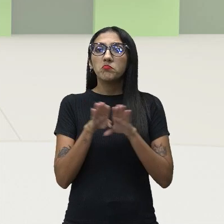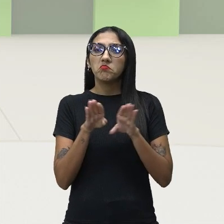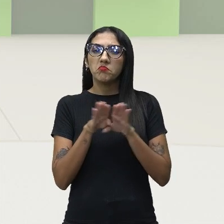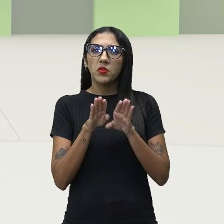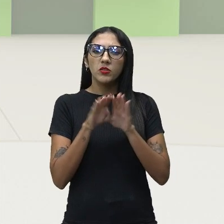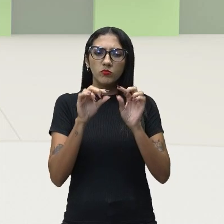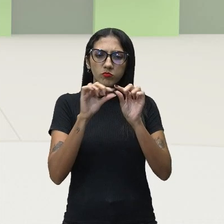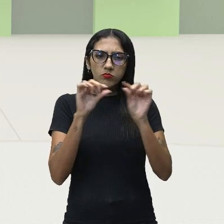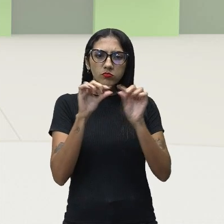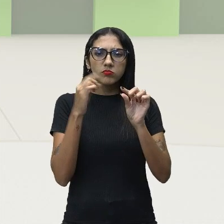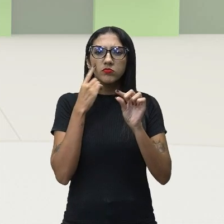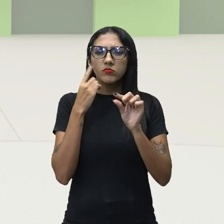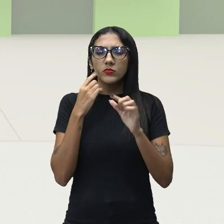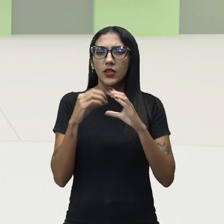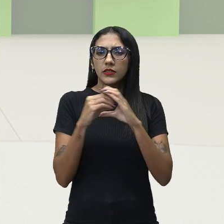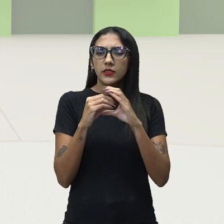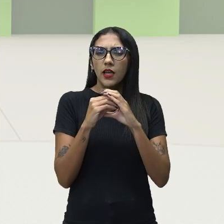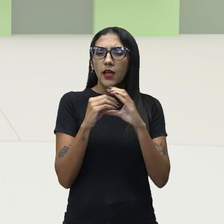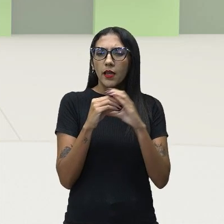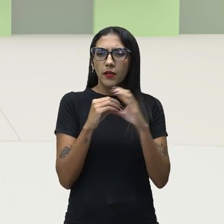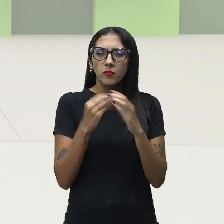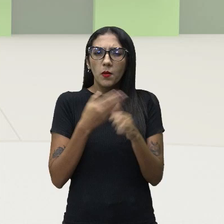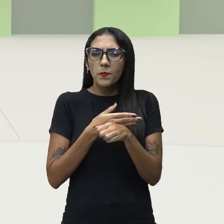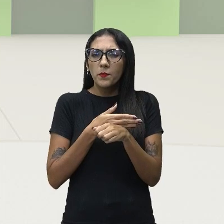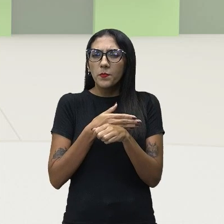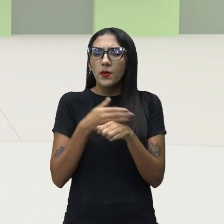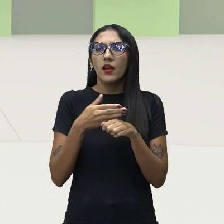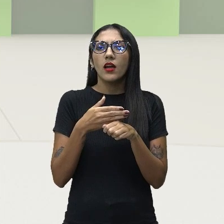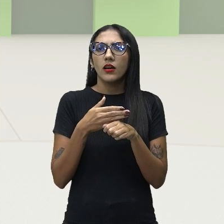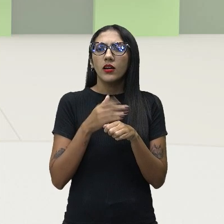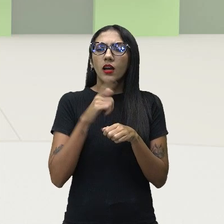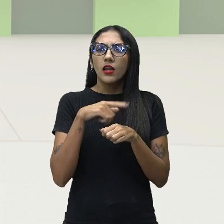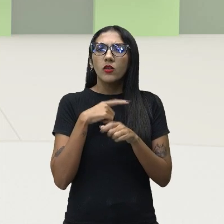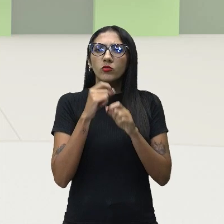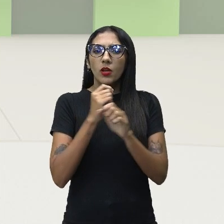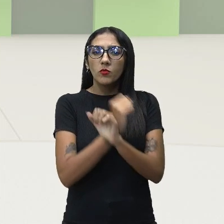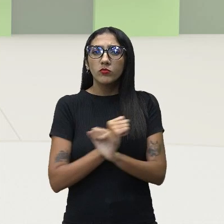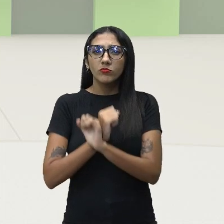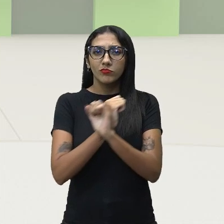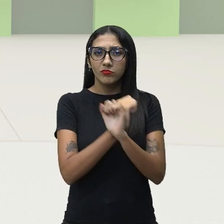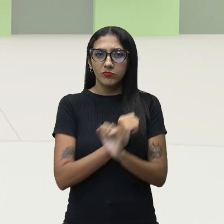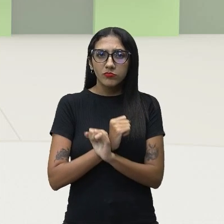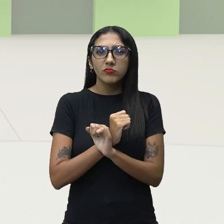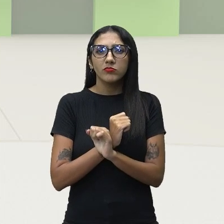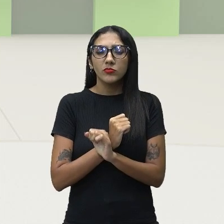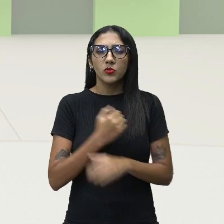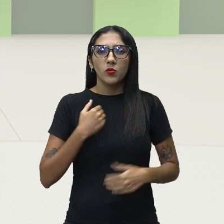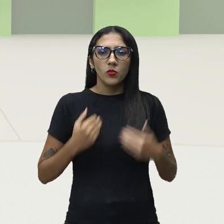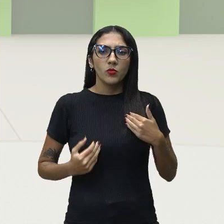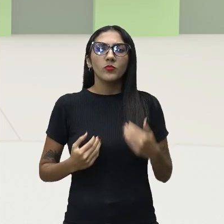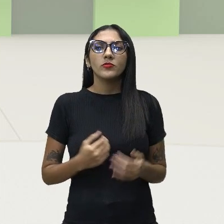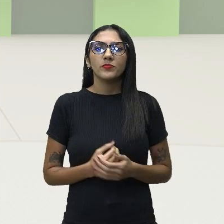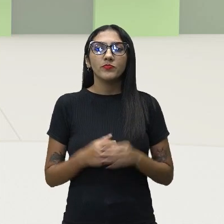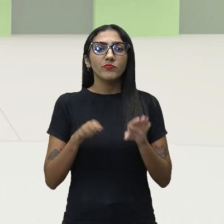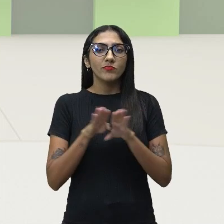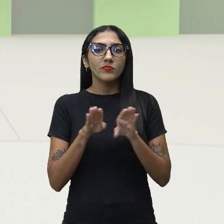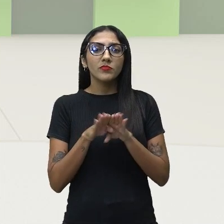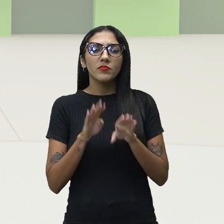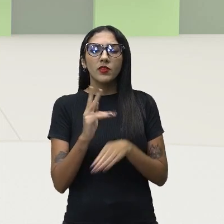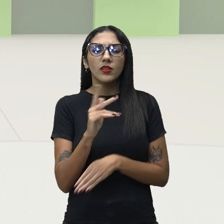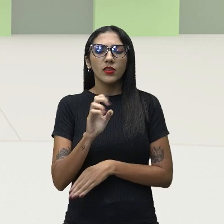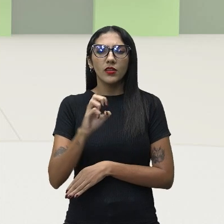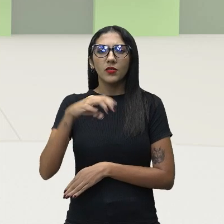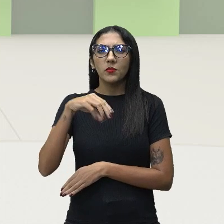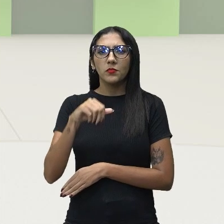células, como por exemplo os glóbulos brancos, que são aqueles responsáveis pela defesa do nosso organismo. E nós temos ainda as hemácias, que